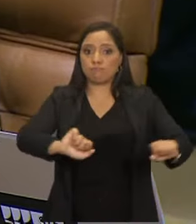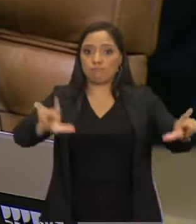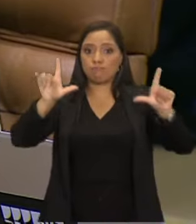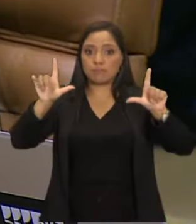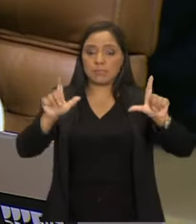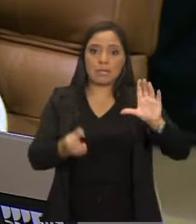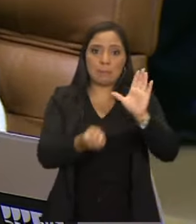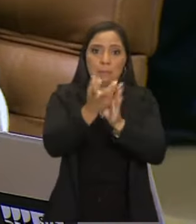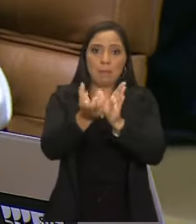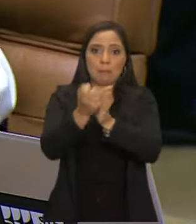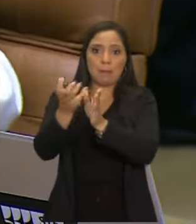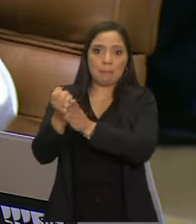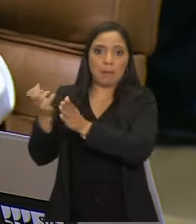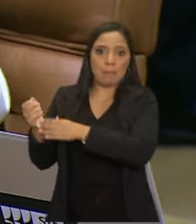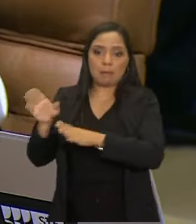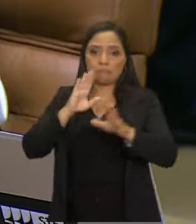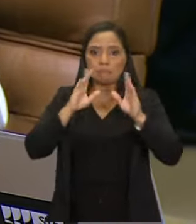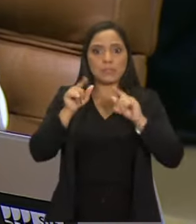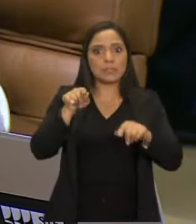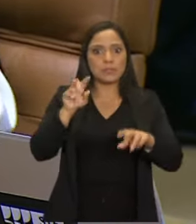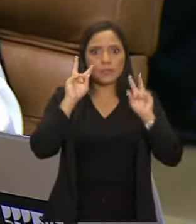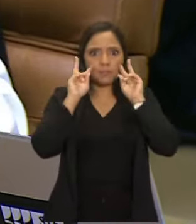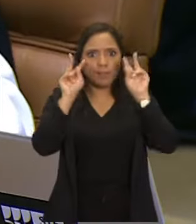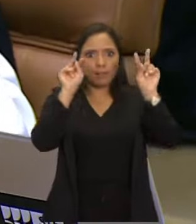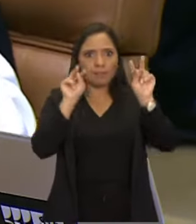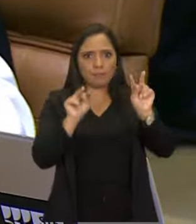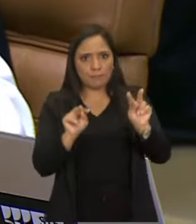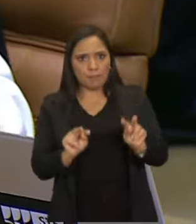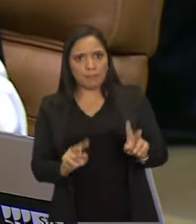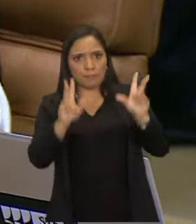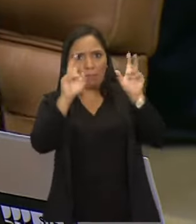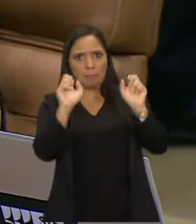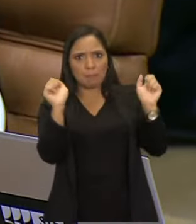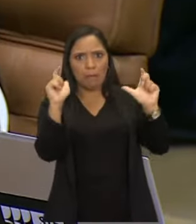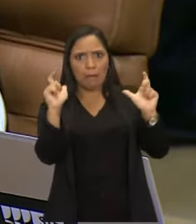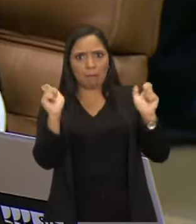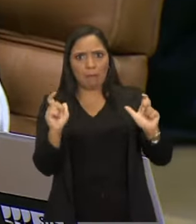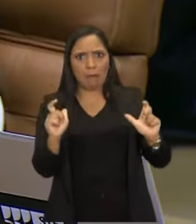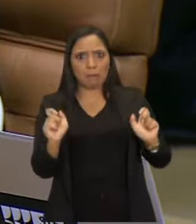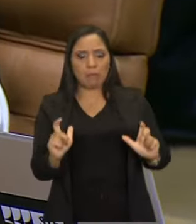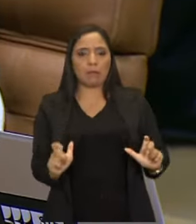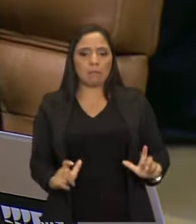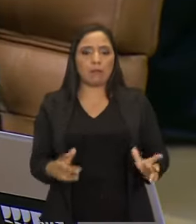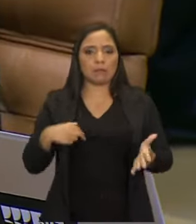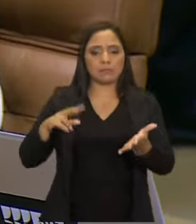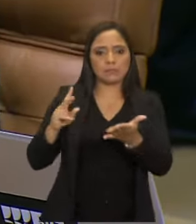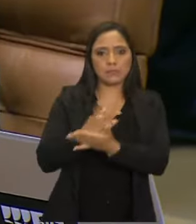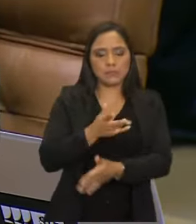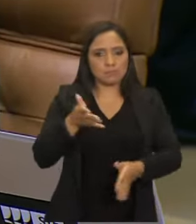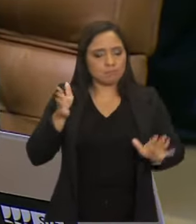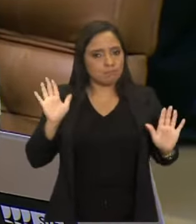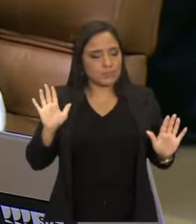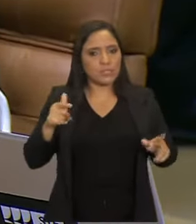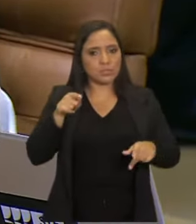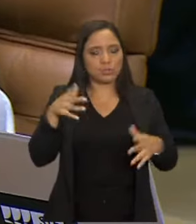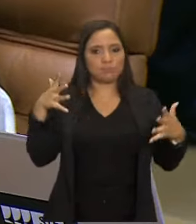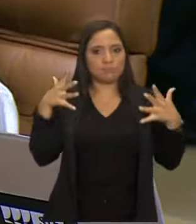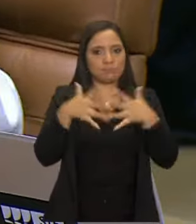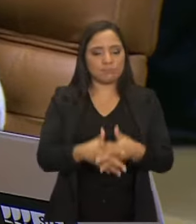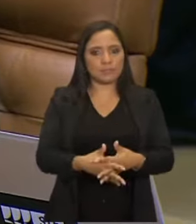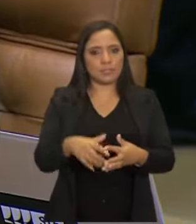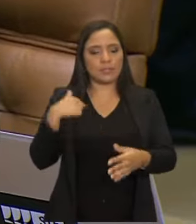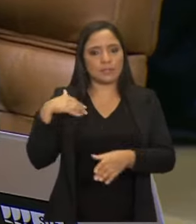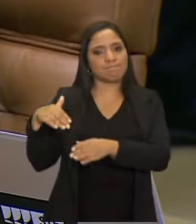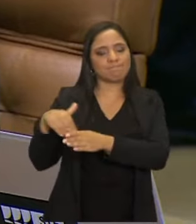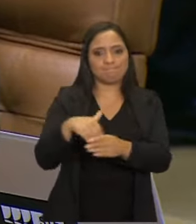que apareciam, e isto compromete no processo eleitoral local. E ele dizia, de uma forma para demonstrar a loucura que